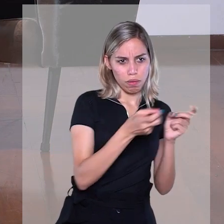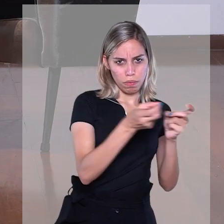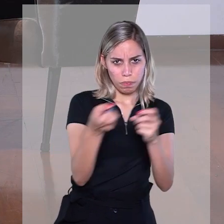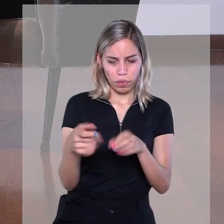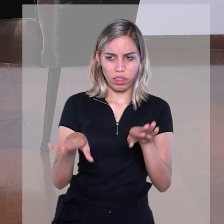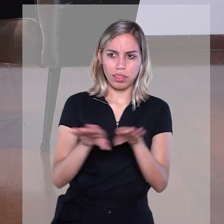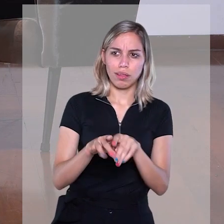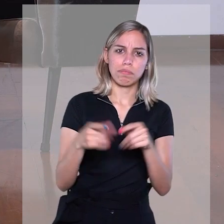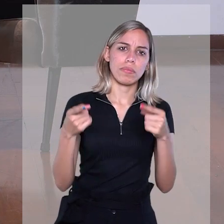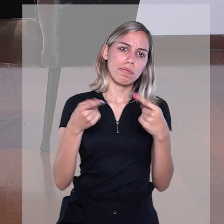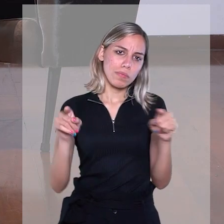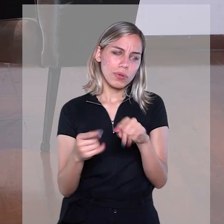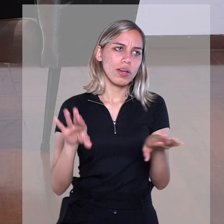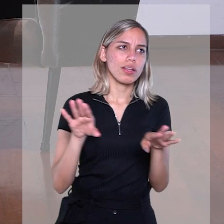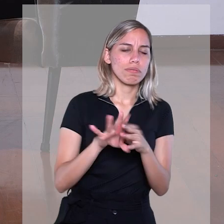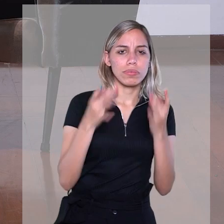teatro, os teatros fechados.